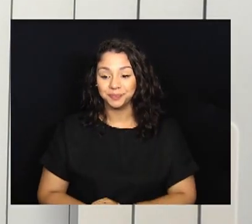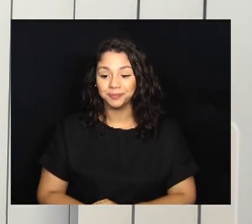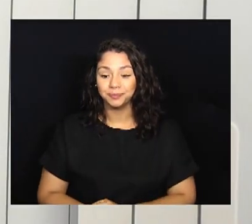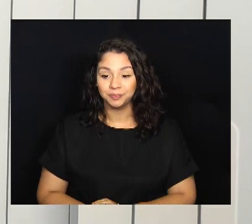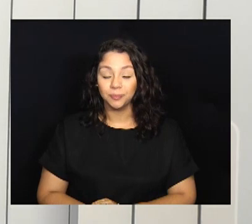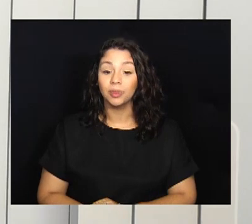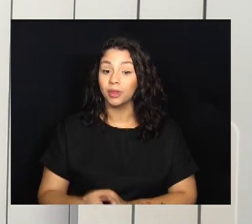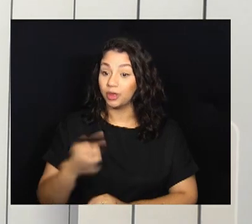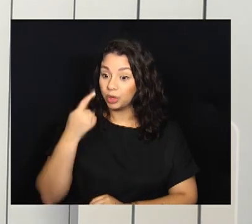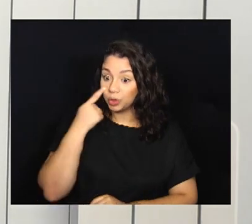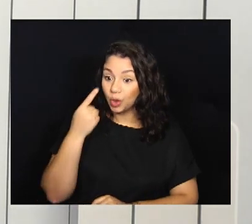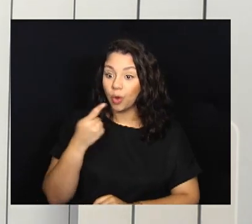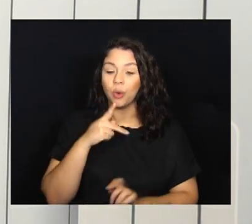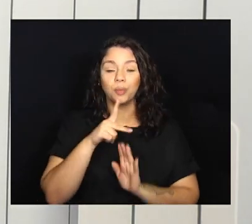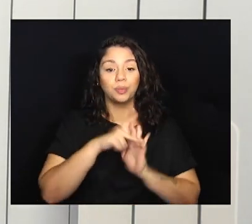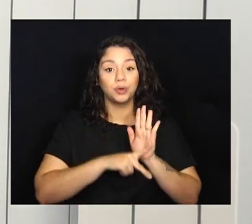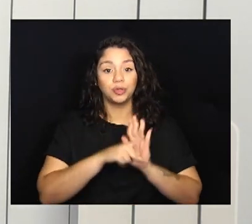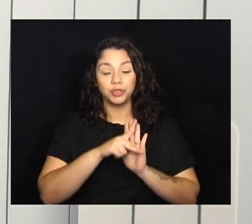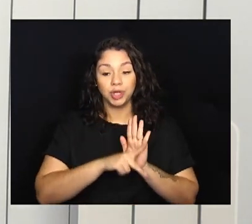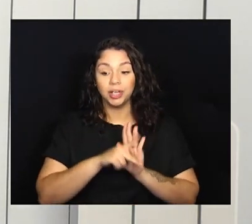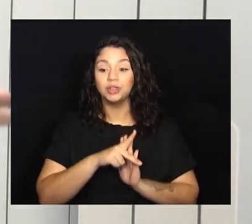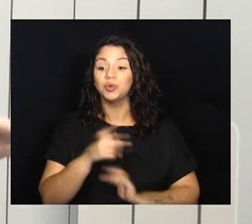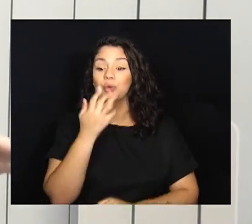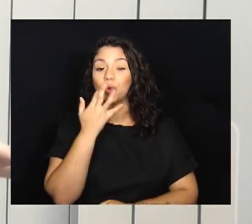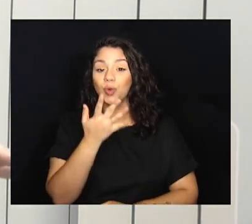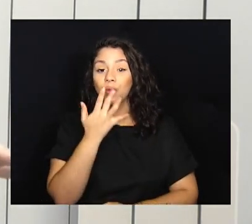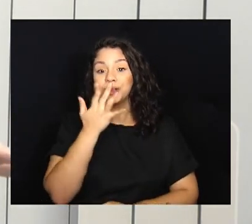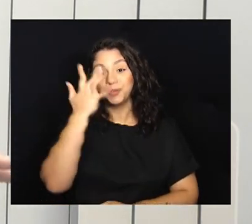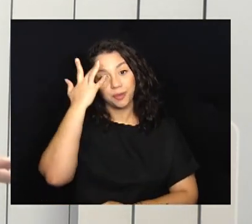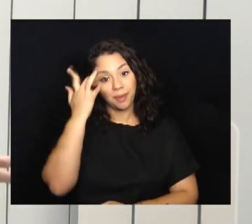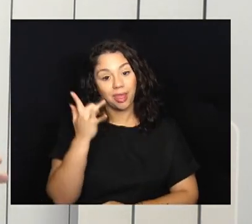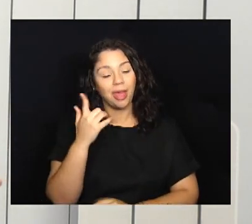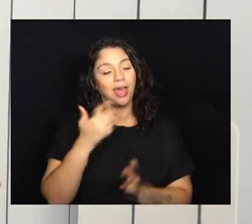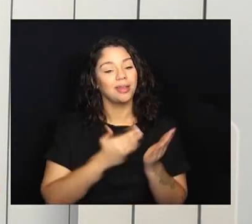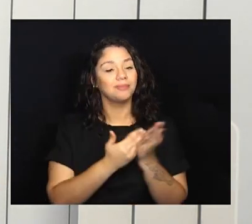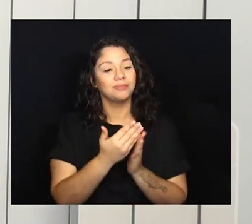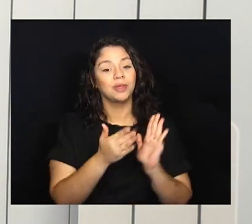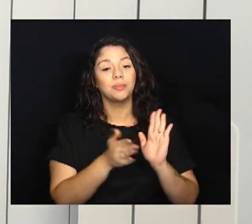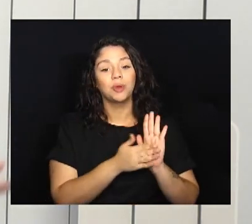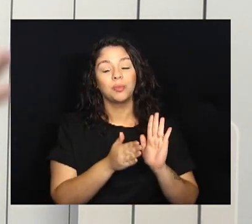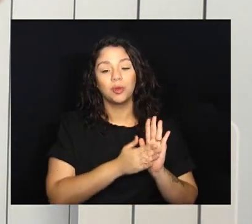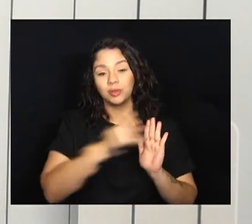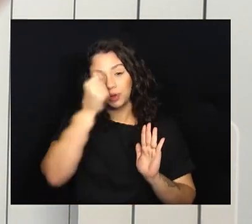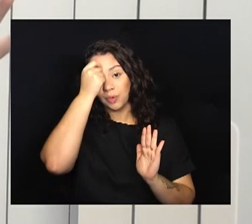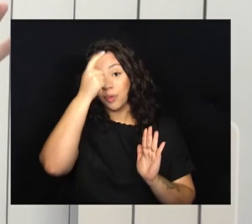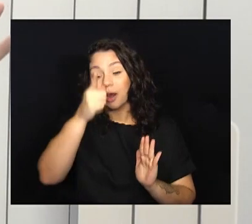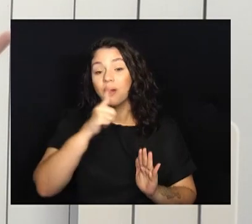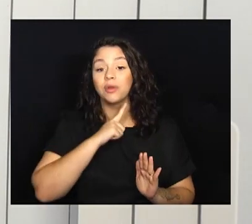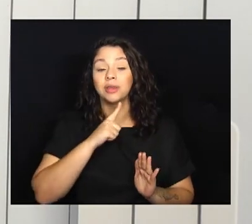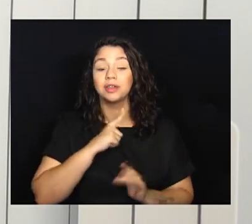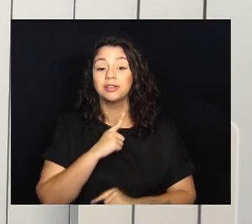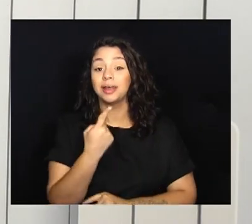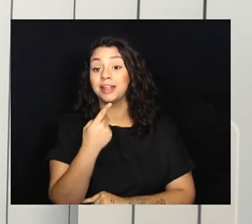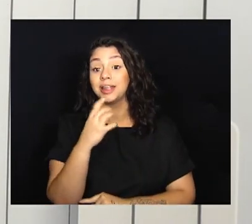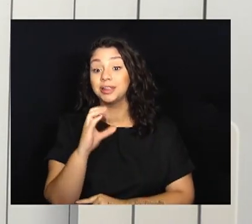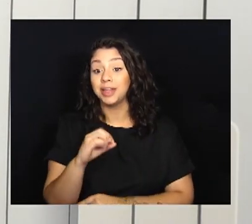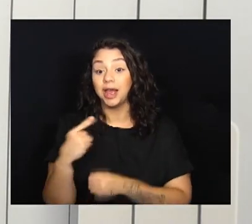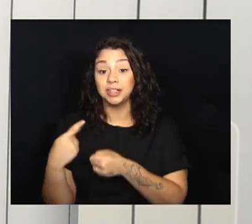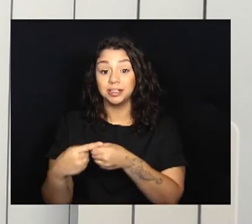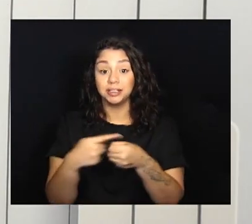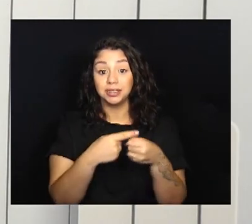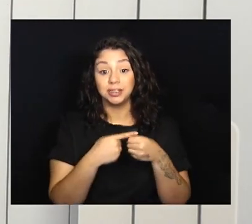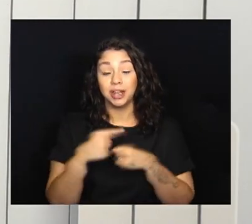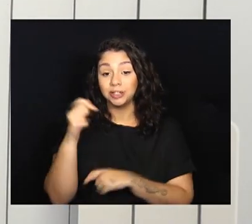E olha só, o projeto Cores do Amanhã é uma iniciativa cultural presente em 10 cidades aqui do